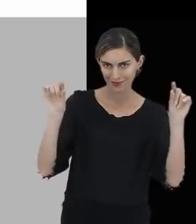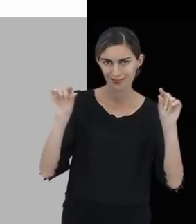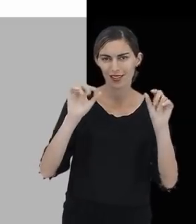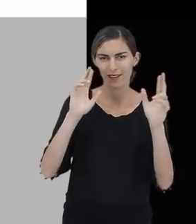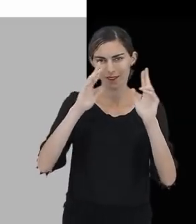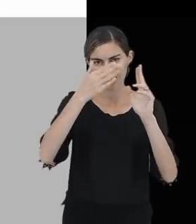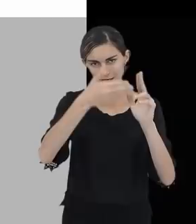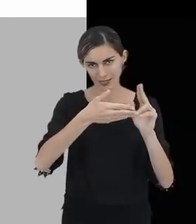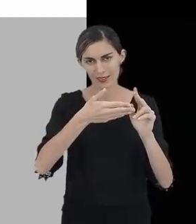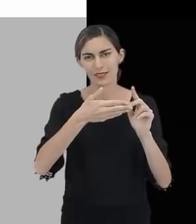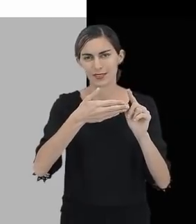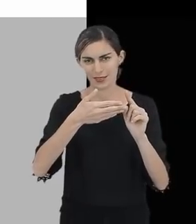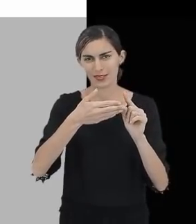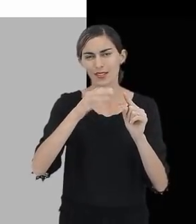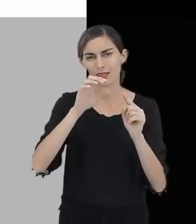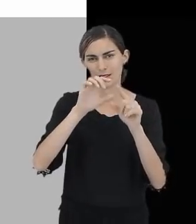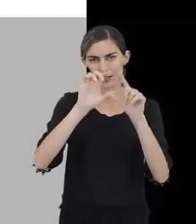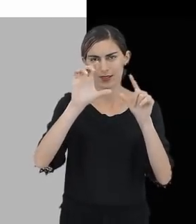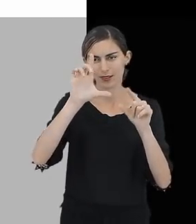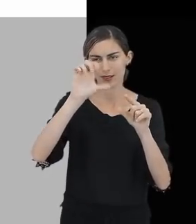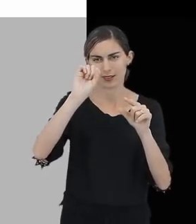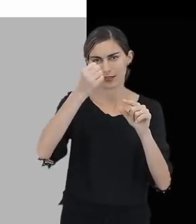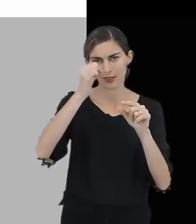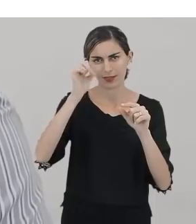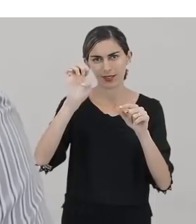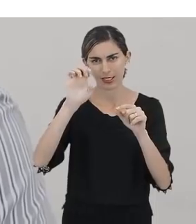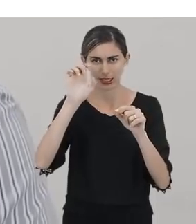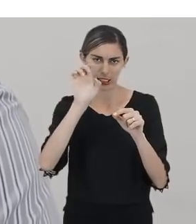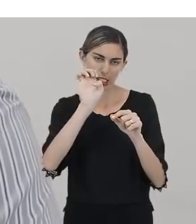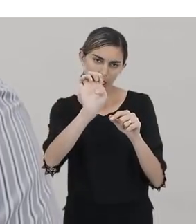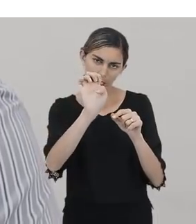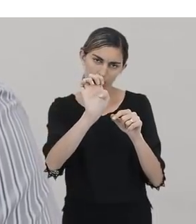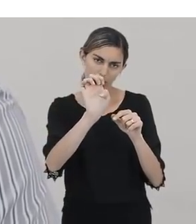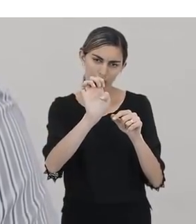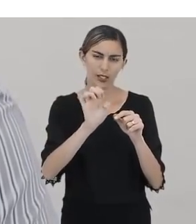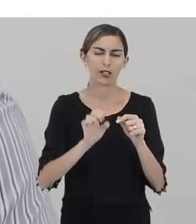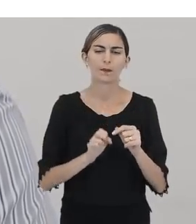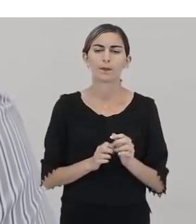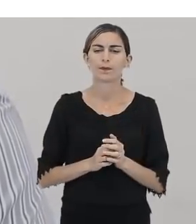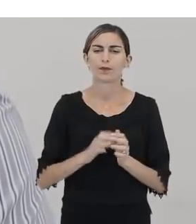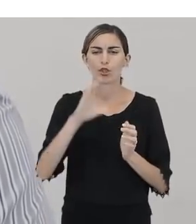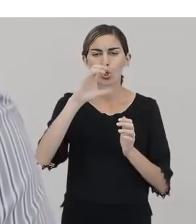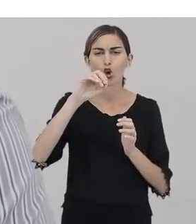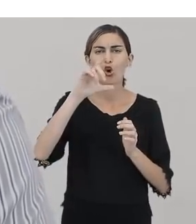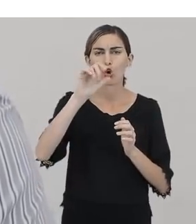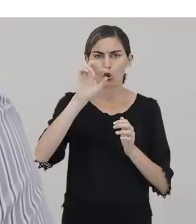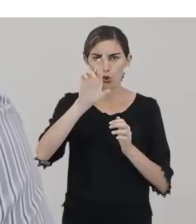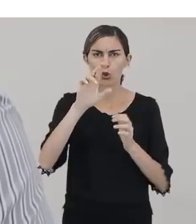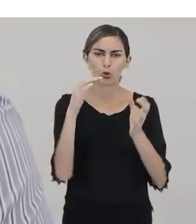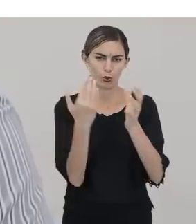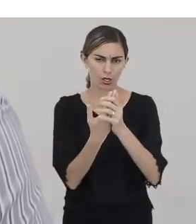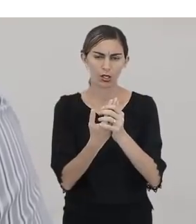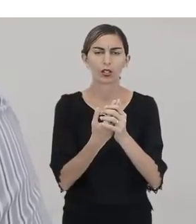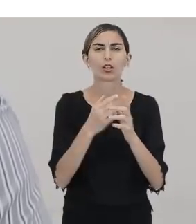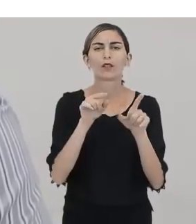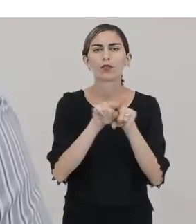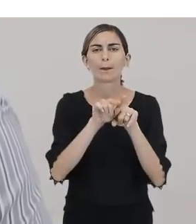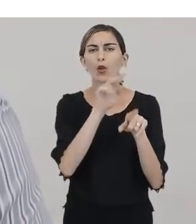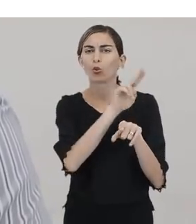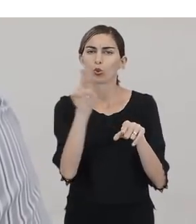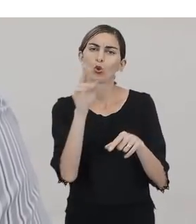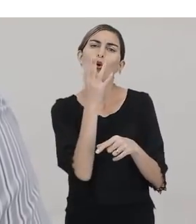referência a cor. Vejam que a classe R, color, que é o nome do atributo que você está tentando recuperar, e aqui o nome da cor,